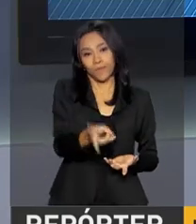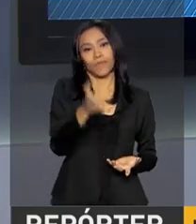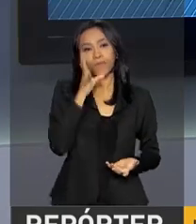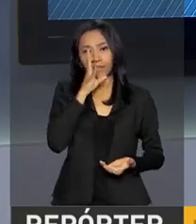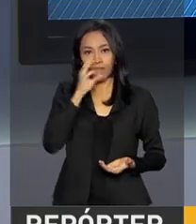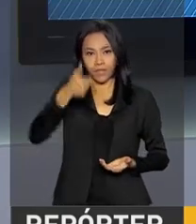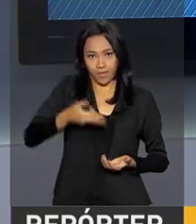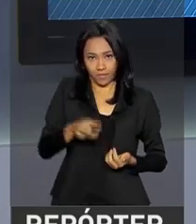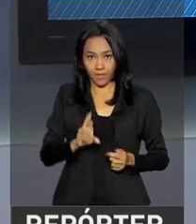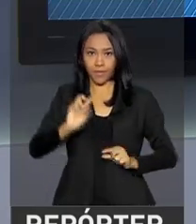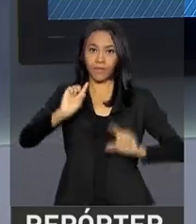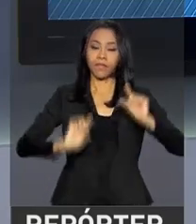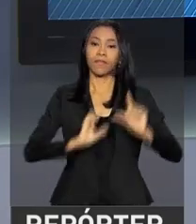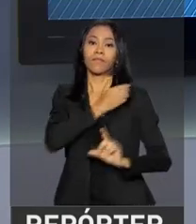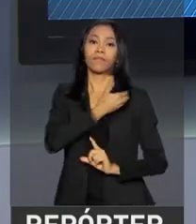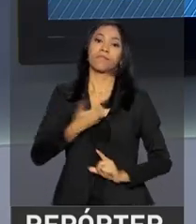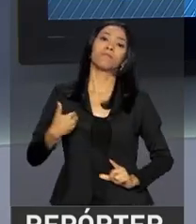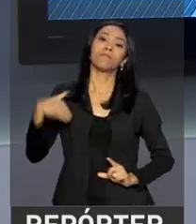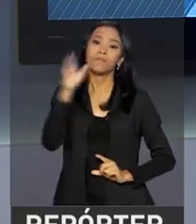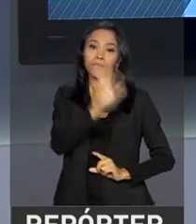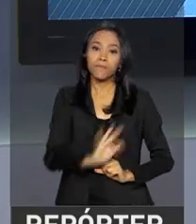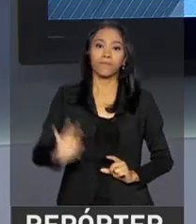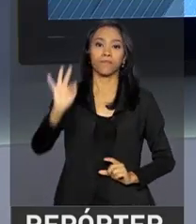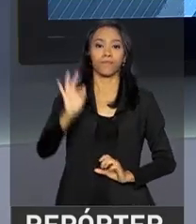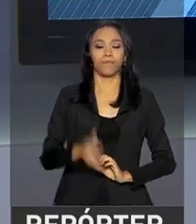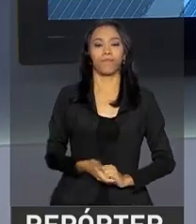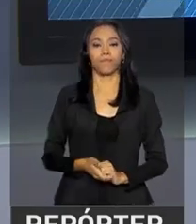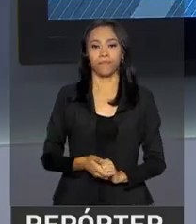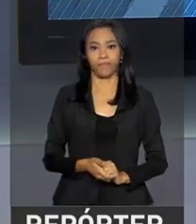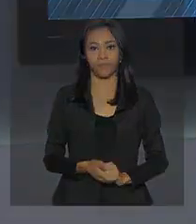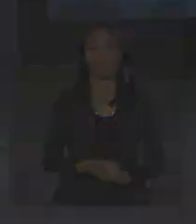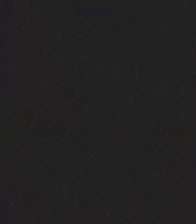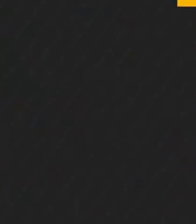continue com a gente na nbr a tv do governo federal